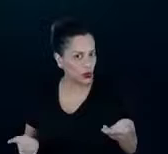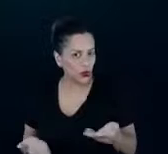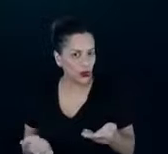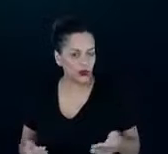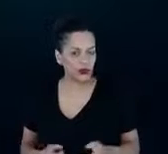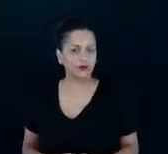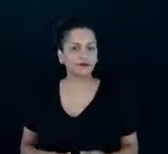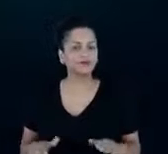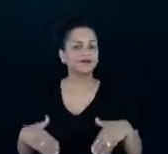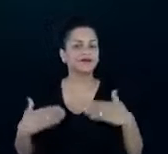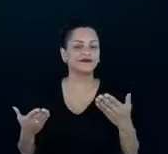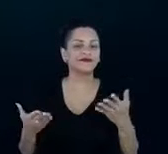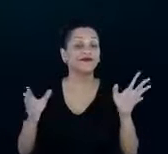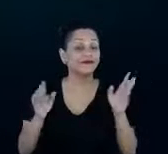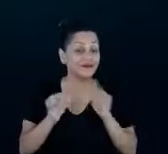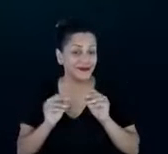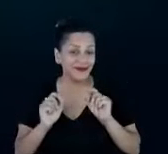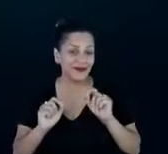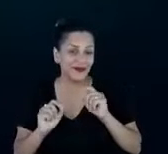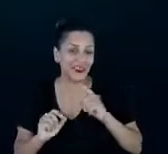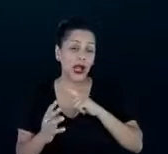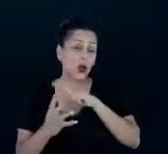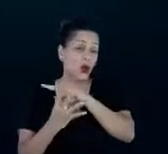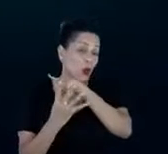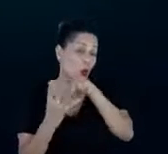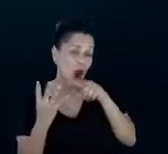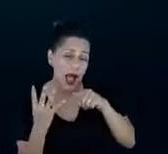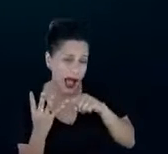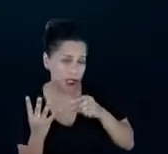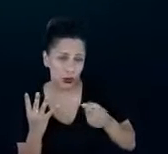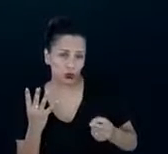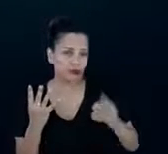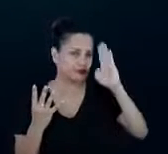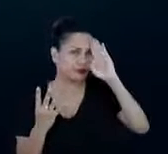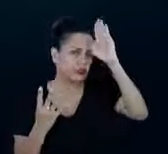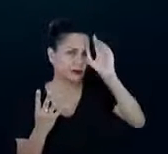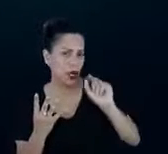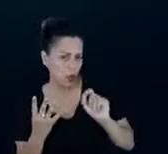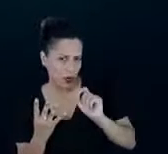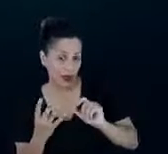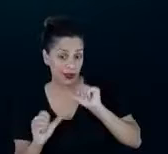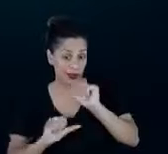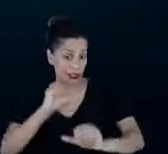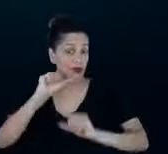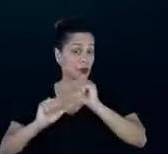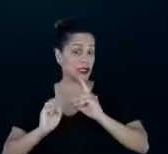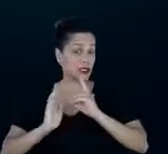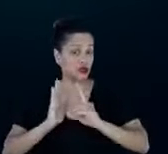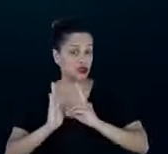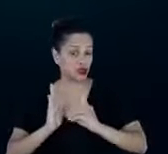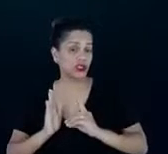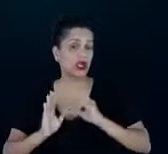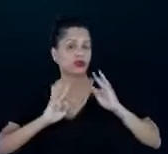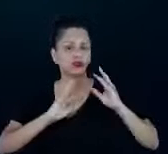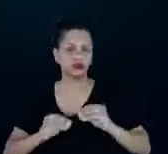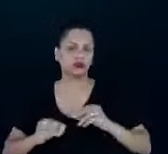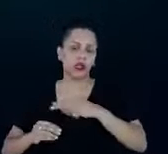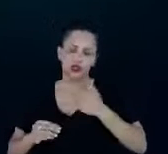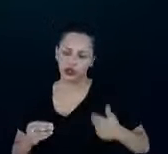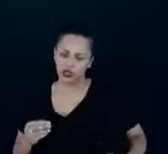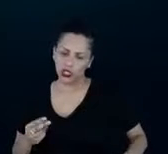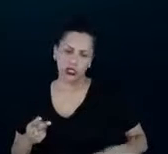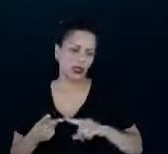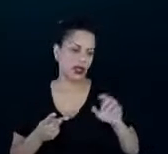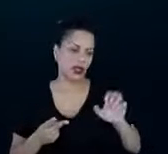para encerrar aqui os quatro pilares dessa transformação digital que vale não só pra China mas pra Europa os Estados Unidos para o Brasil